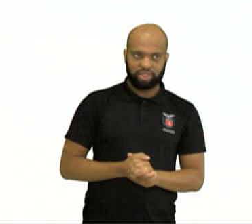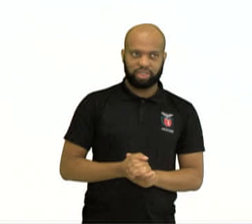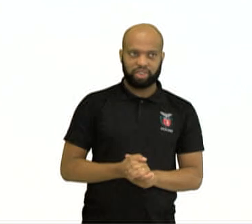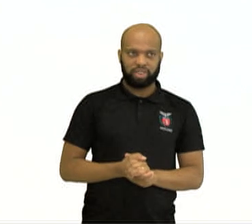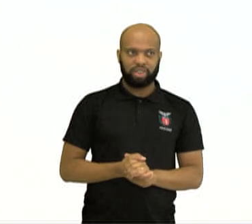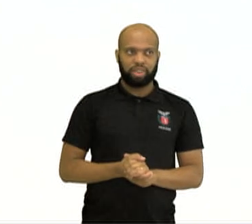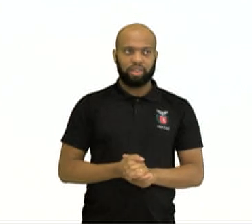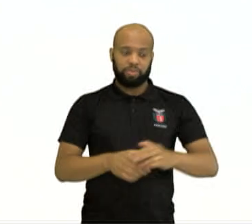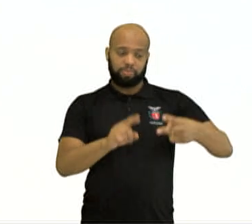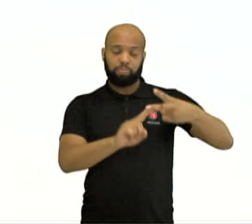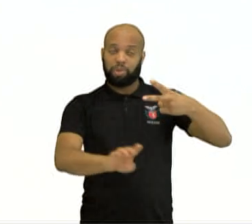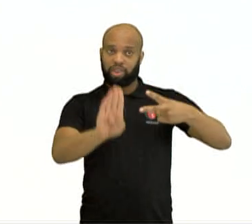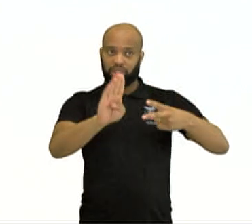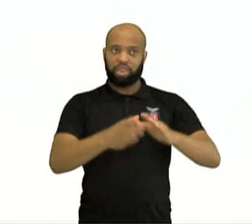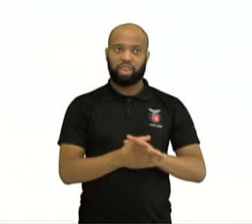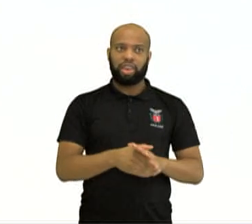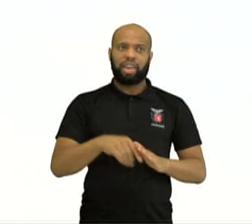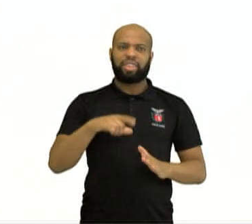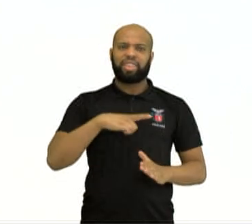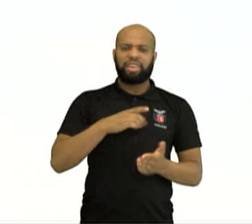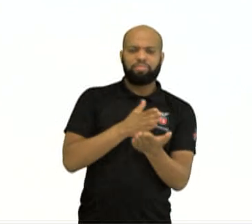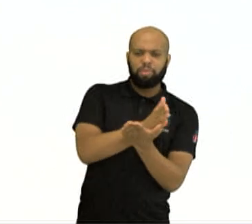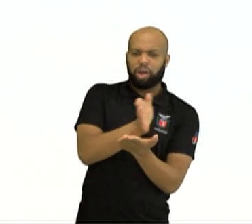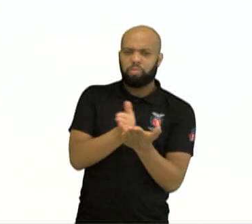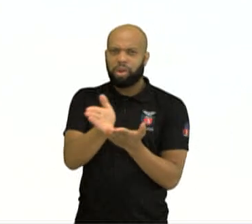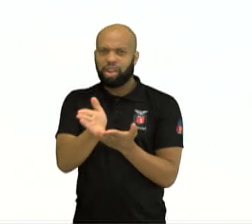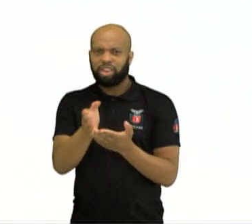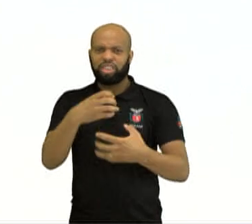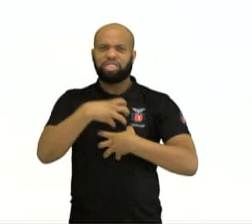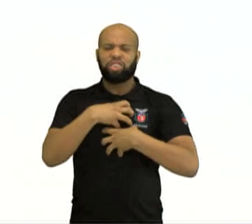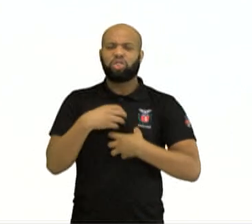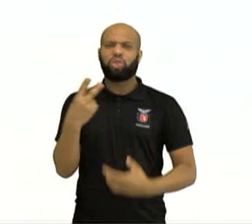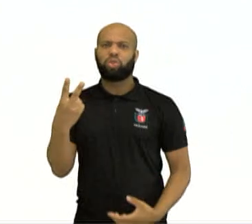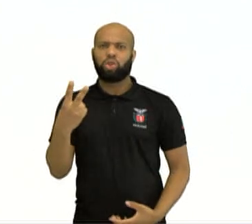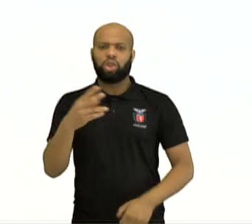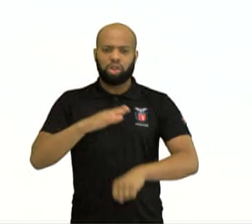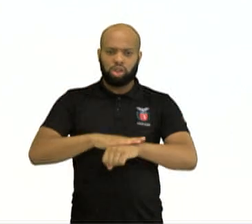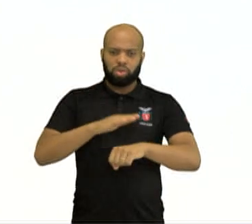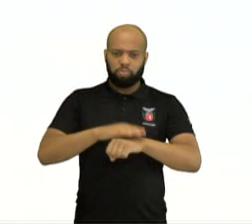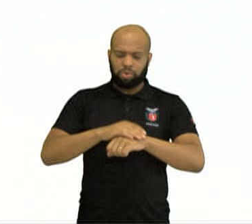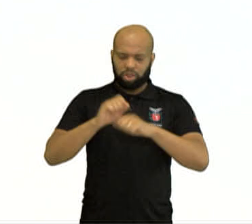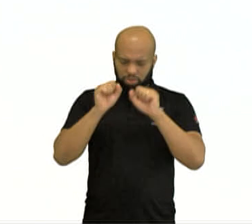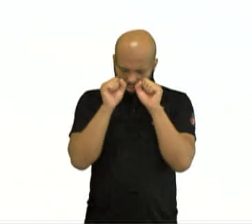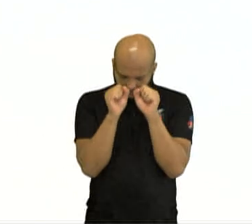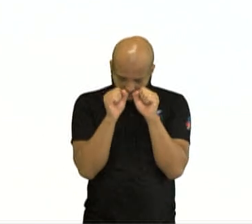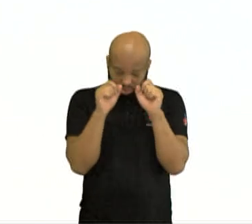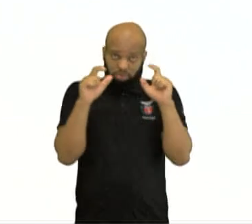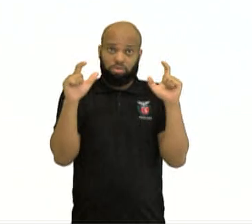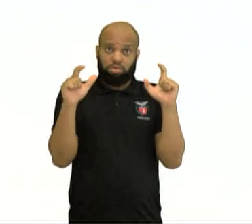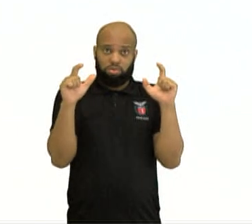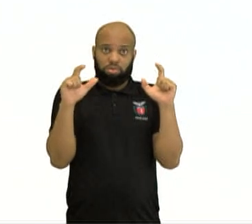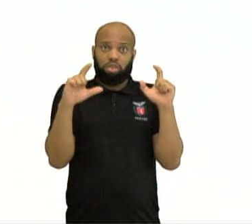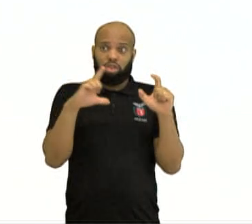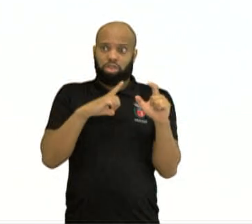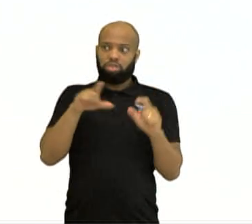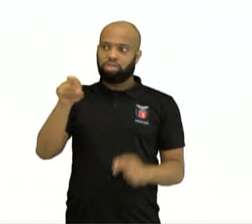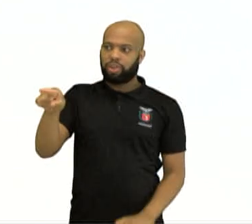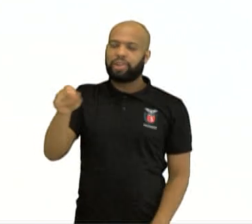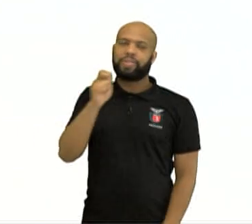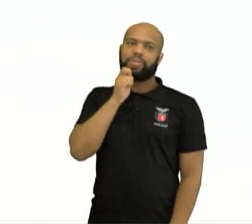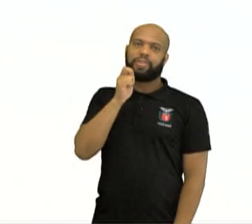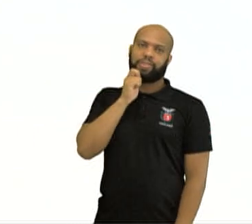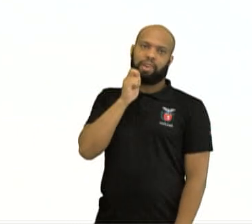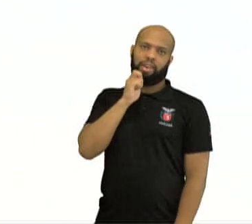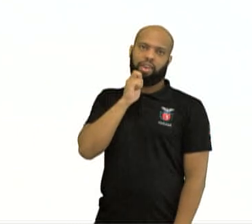a ambiguidade no conto do Monterroso? Quando acordou, o dinossauro ainda estava lá.